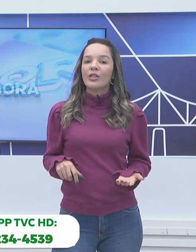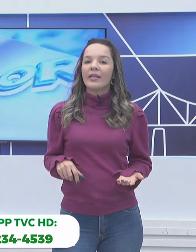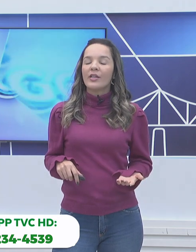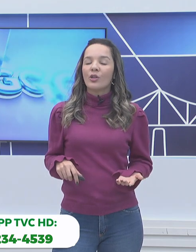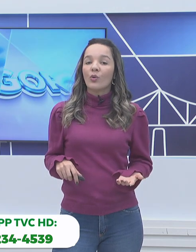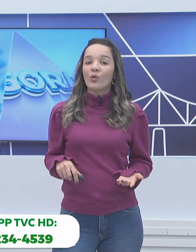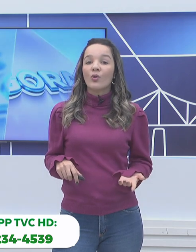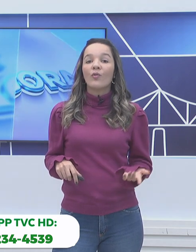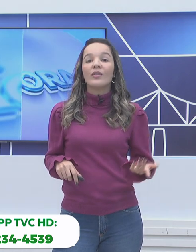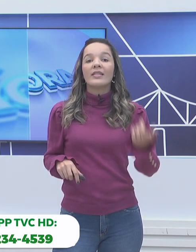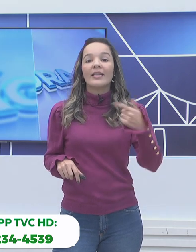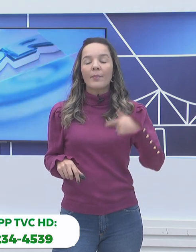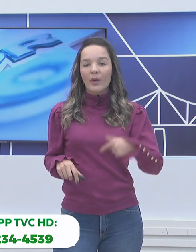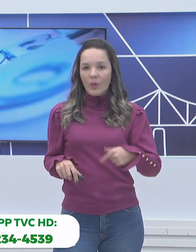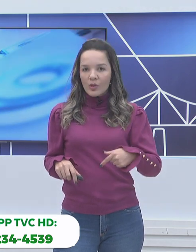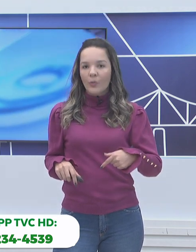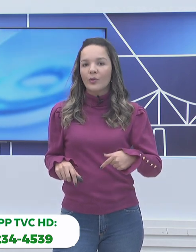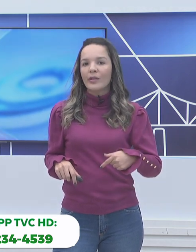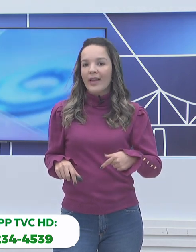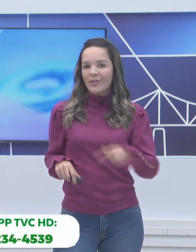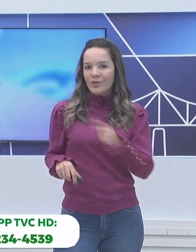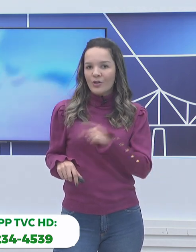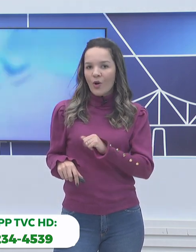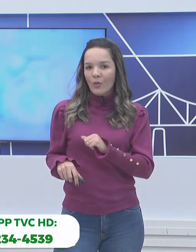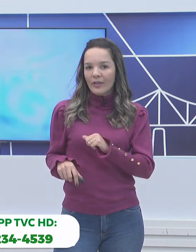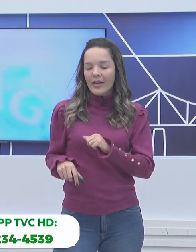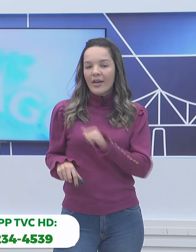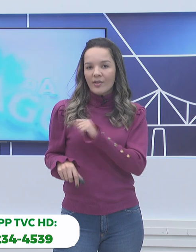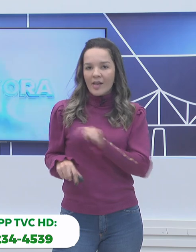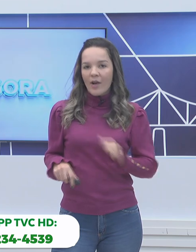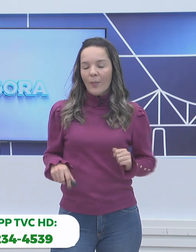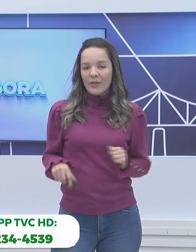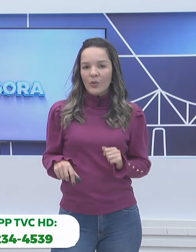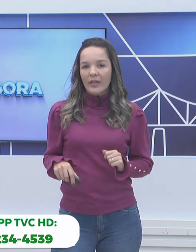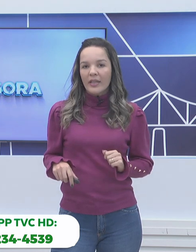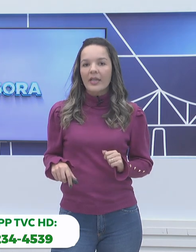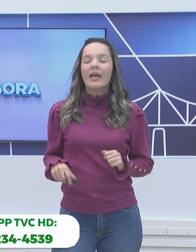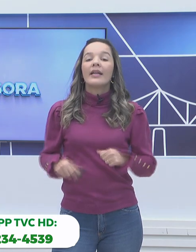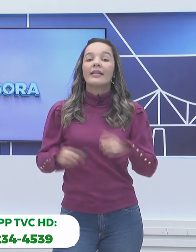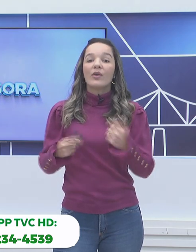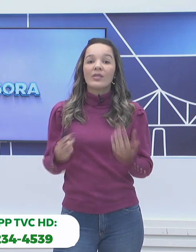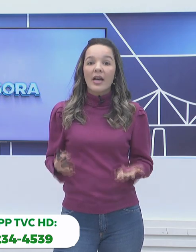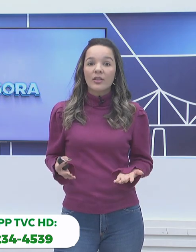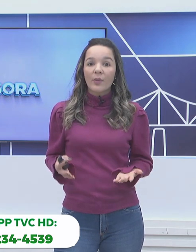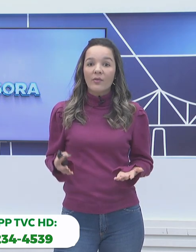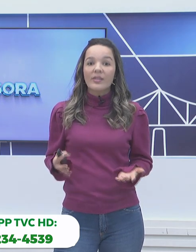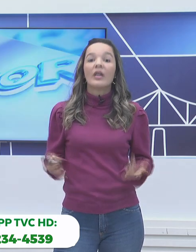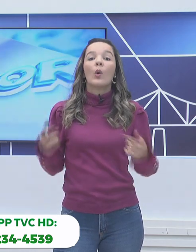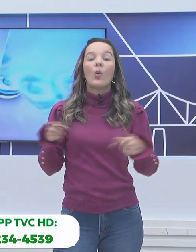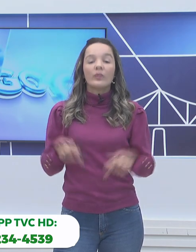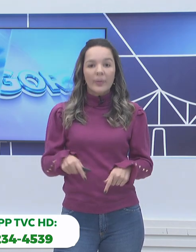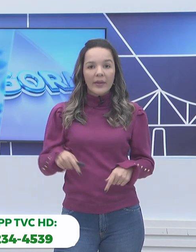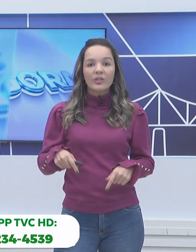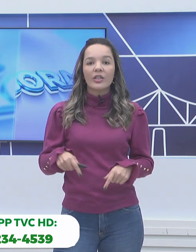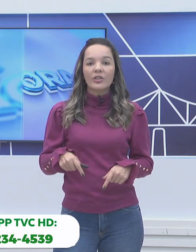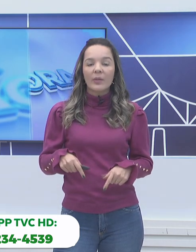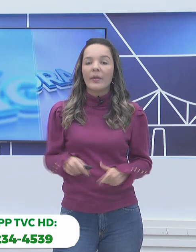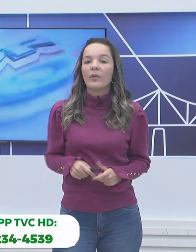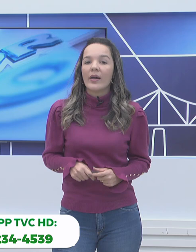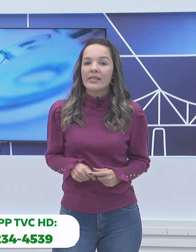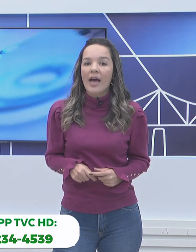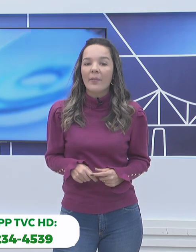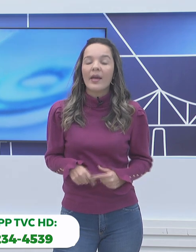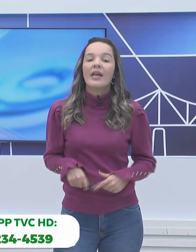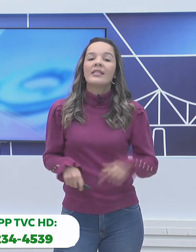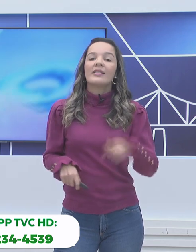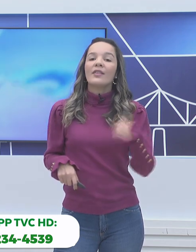pode interagir conosco, você que pegou as oportunidades Opa. De ontem que Israel passou aqui, Deu certo pra você? Conta pra gente também